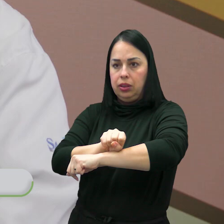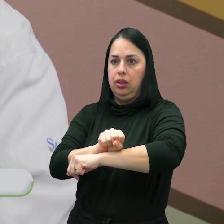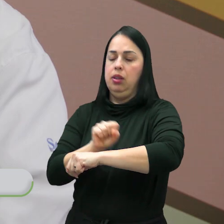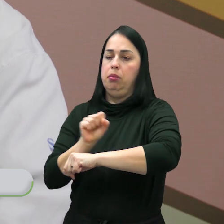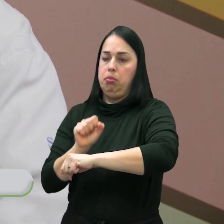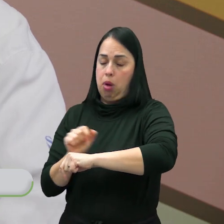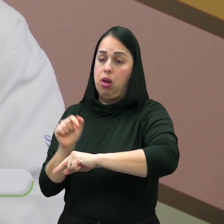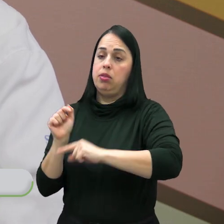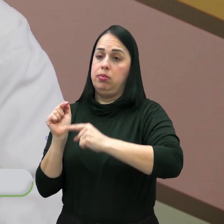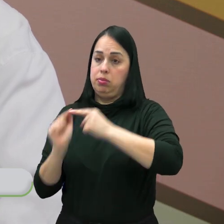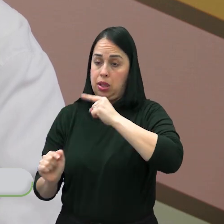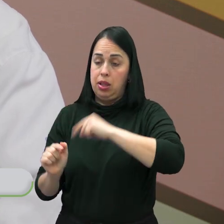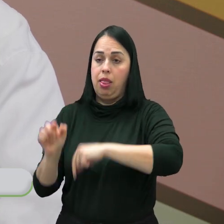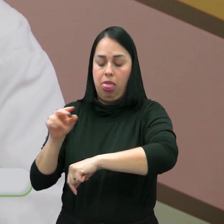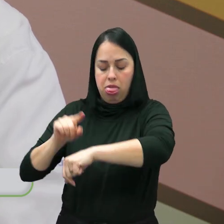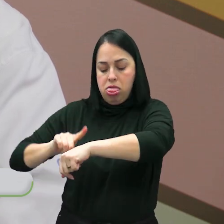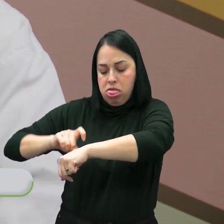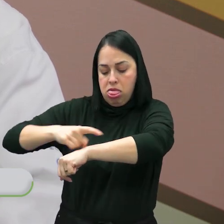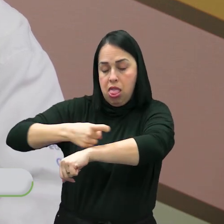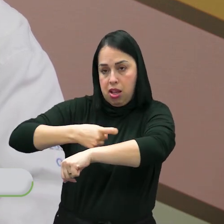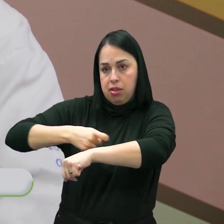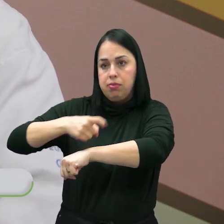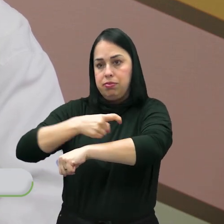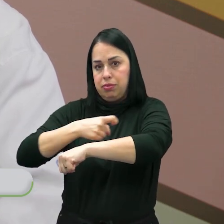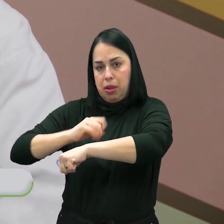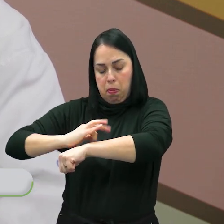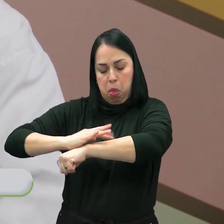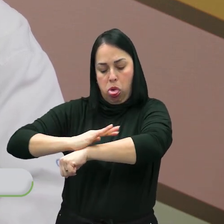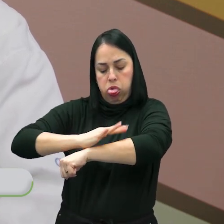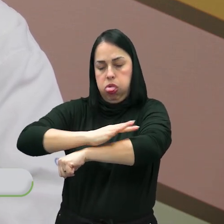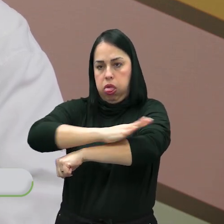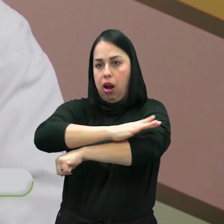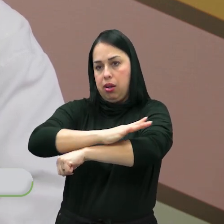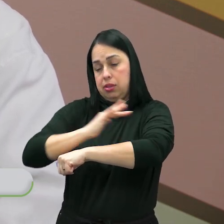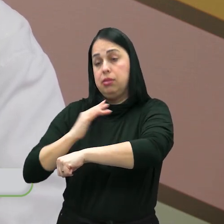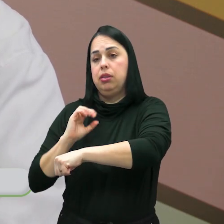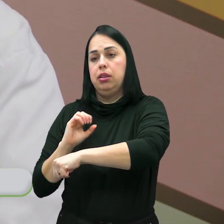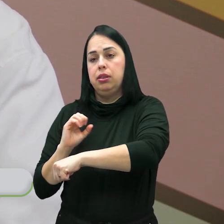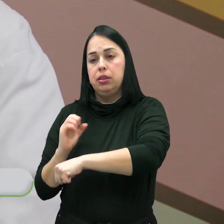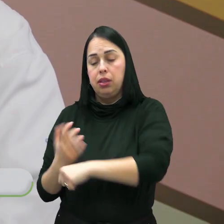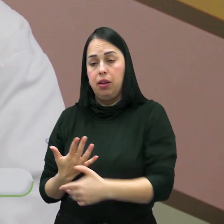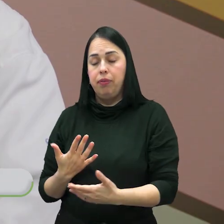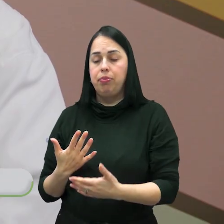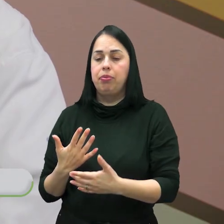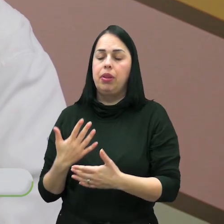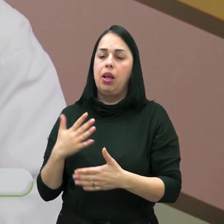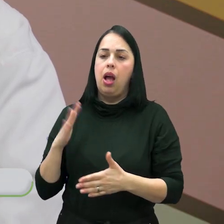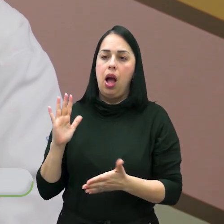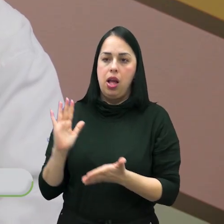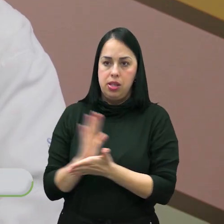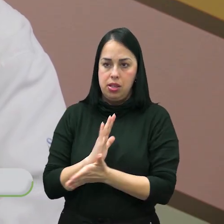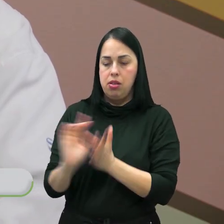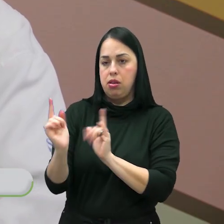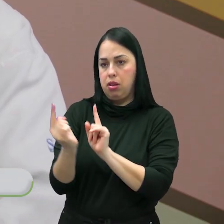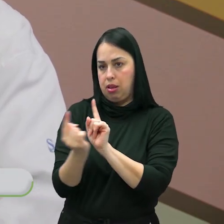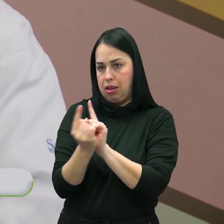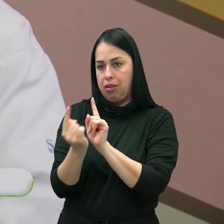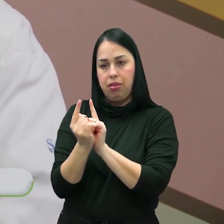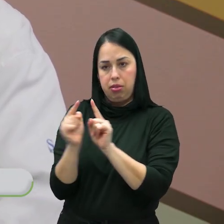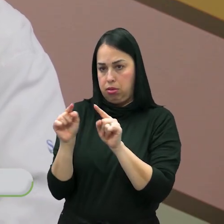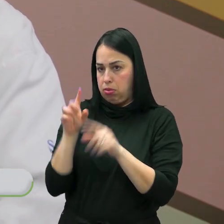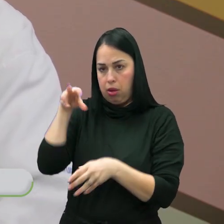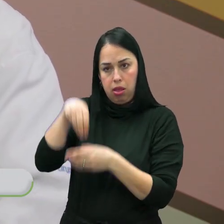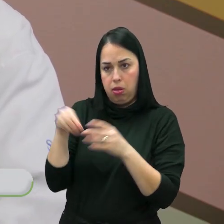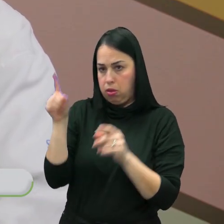Então, vai ter aí a contaminação, vai entrar bactérias ali e isso favorece tremendamente a infecção. Muitas vezes a gente atende por